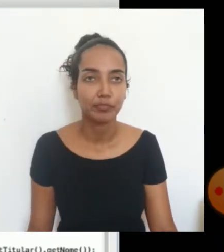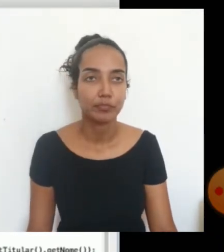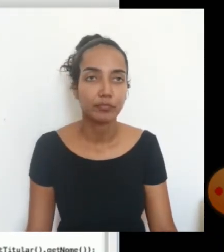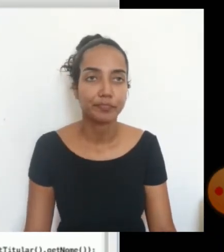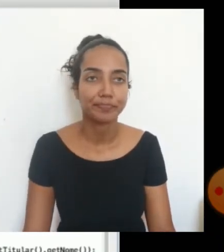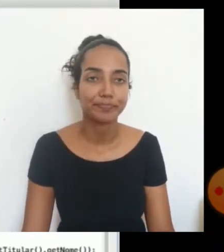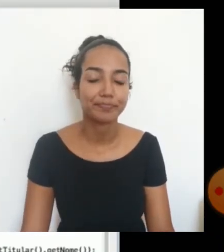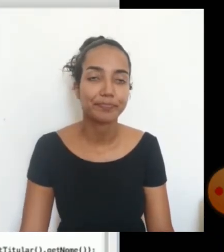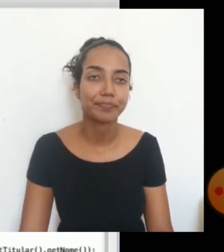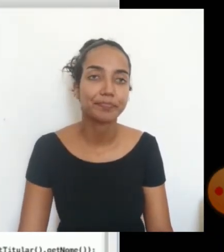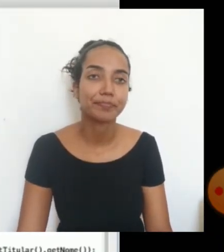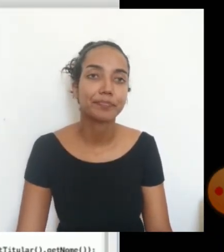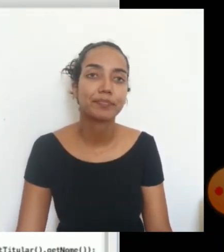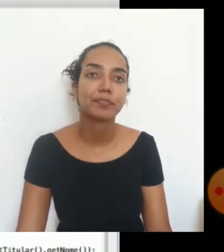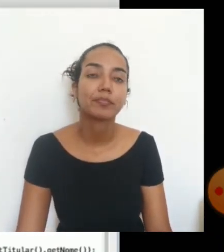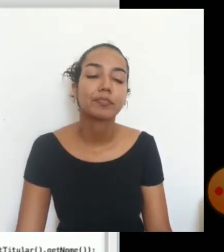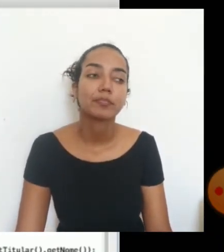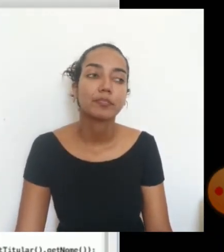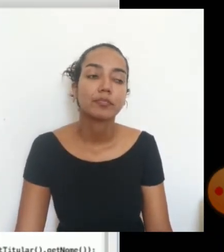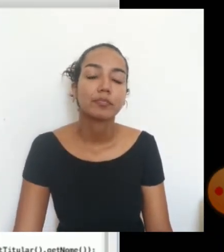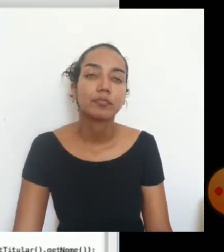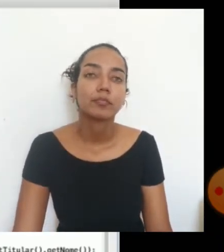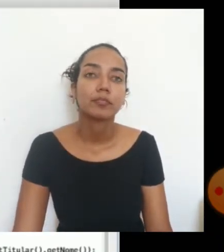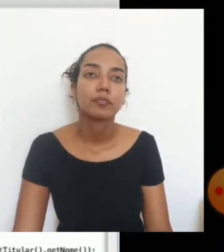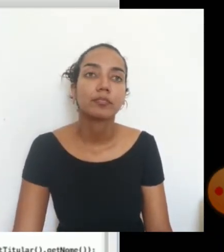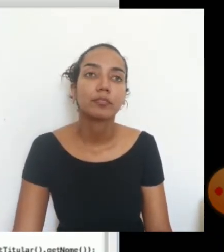A conta C2, coloquei aqui um S,